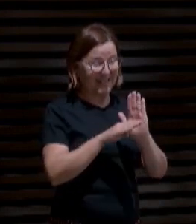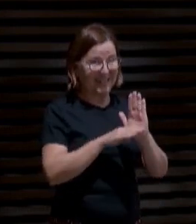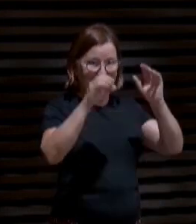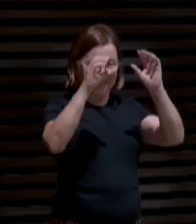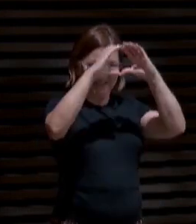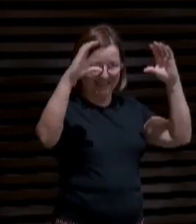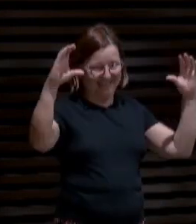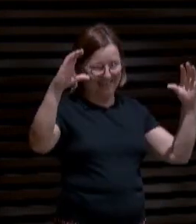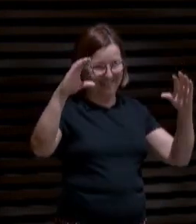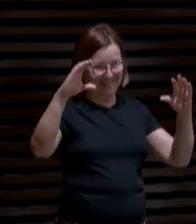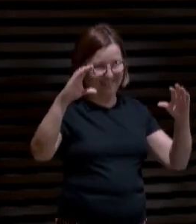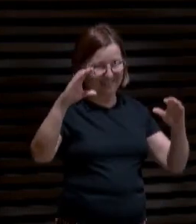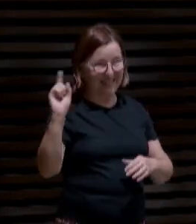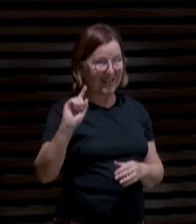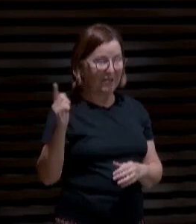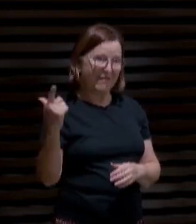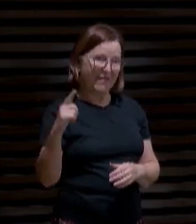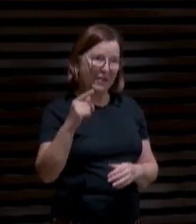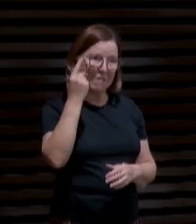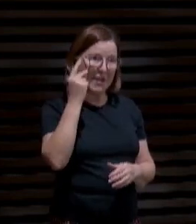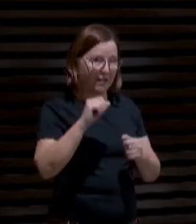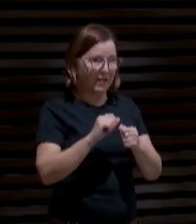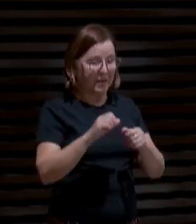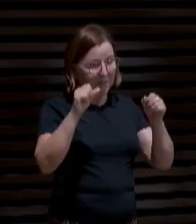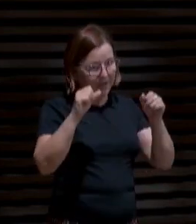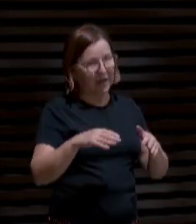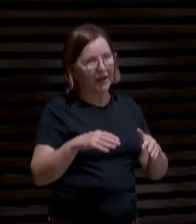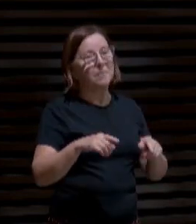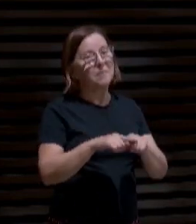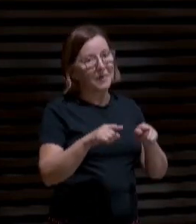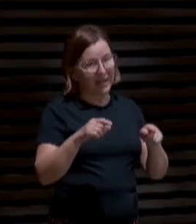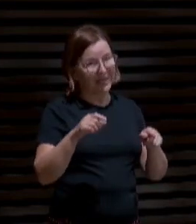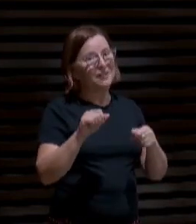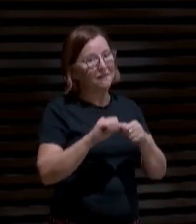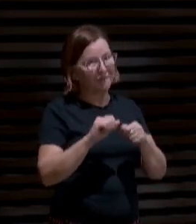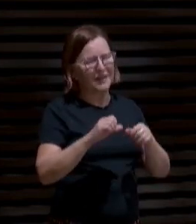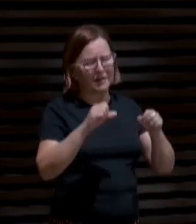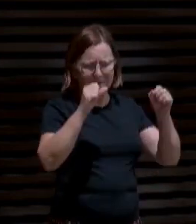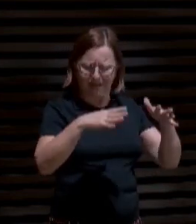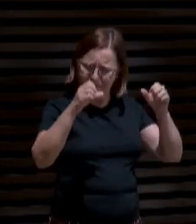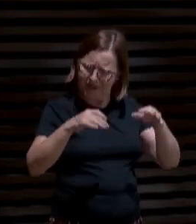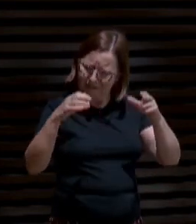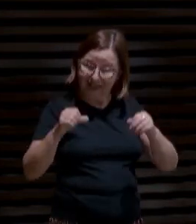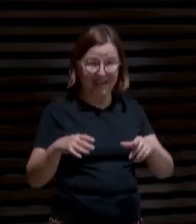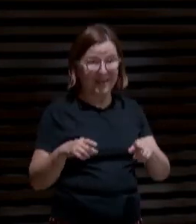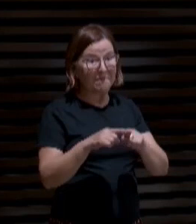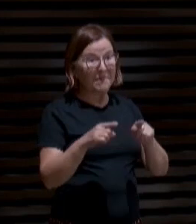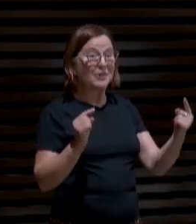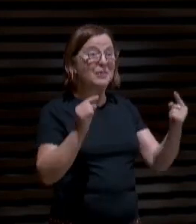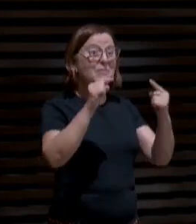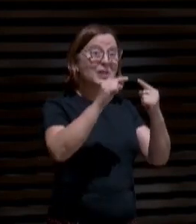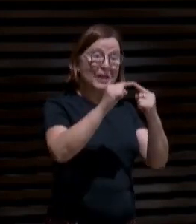Ele não veio para fazer milagre, ele fez milagre. Graças a Deus, porque ele sempre fez milagre. Ele não veio para